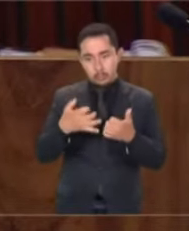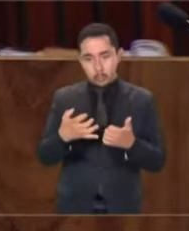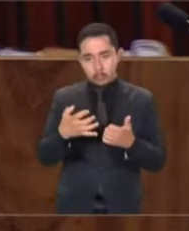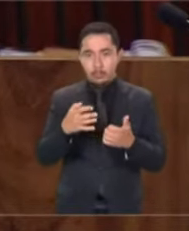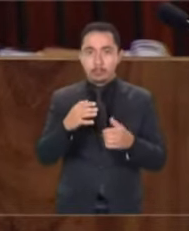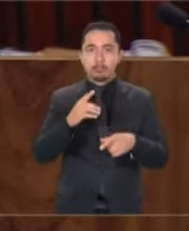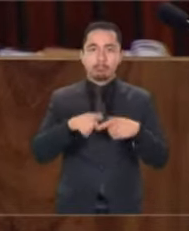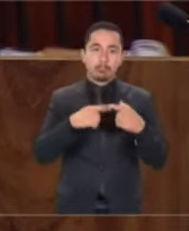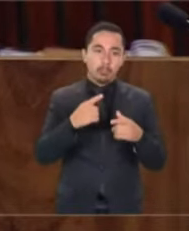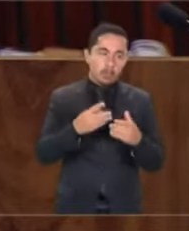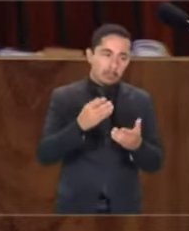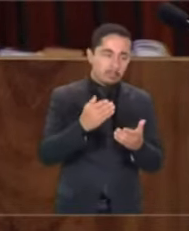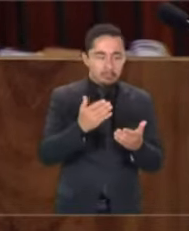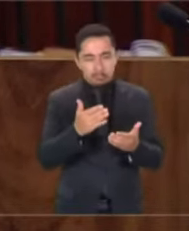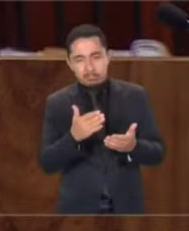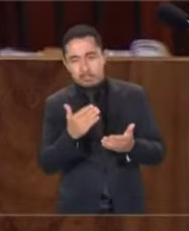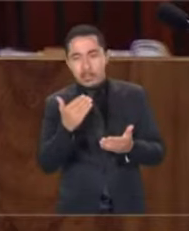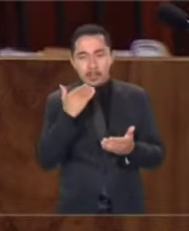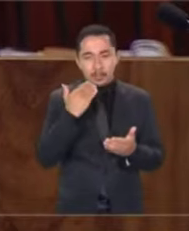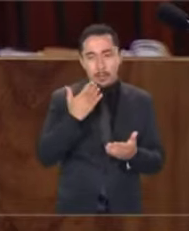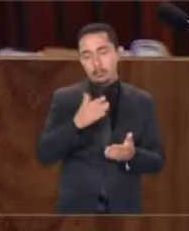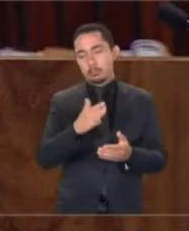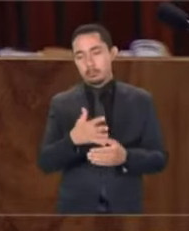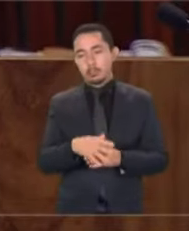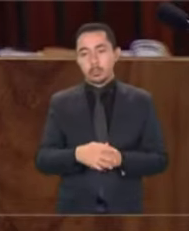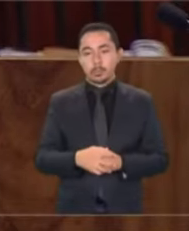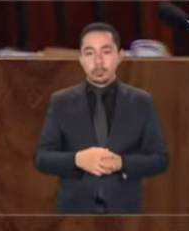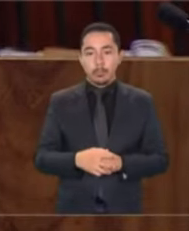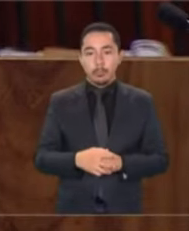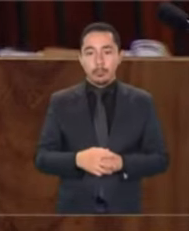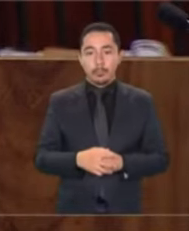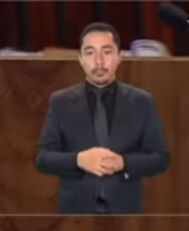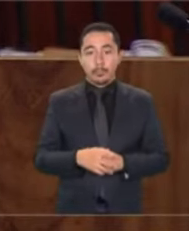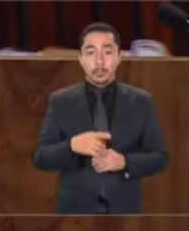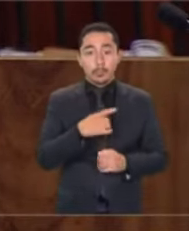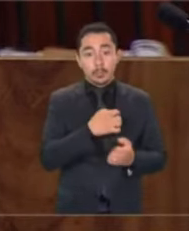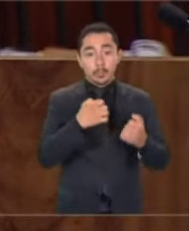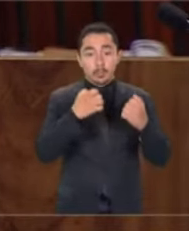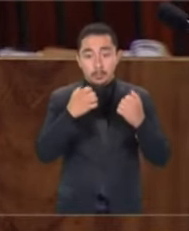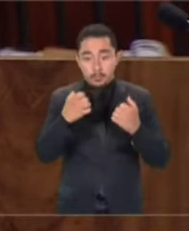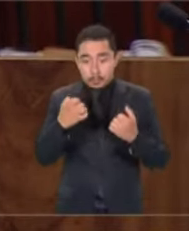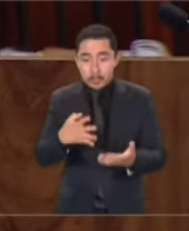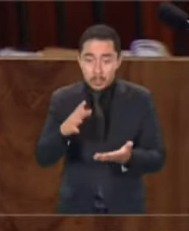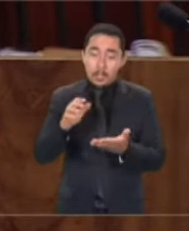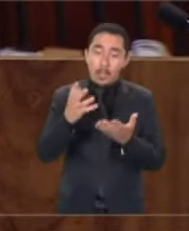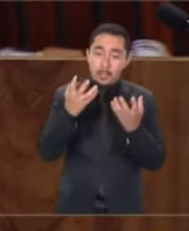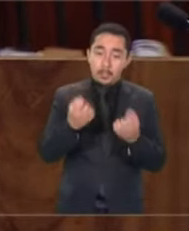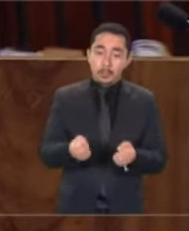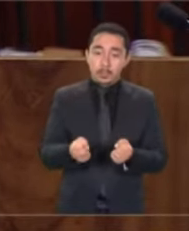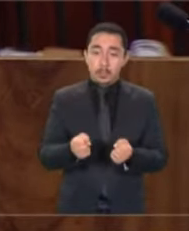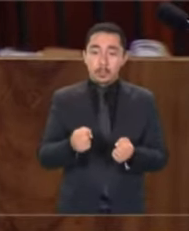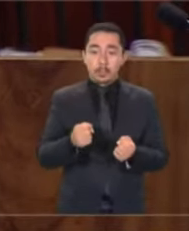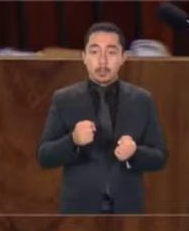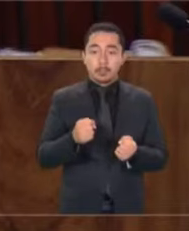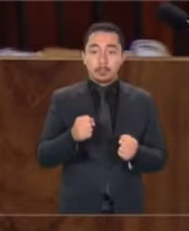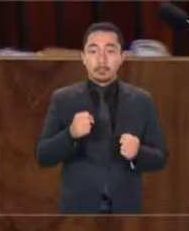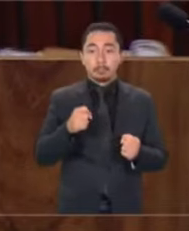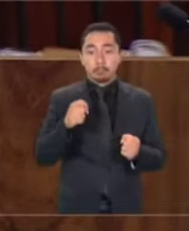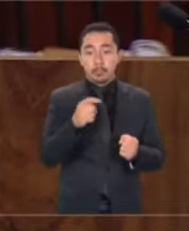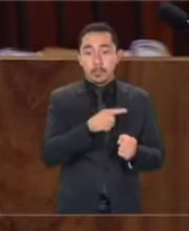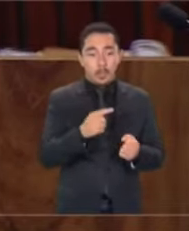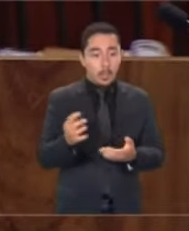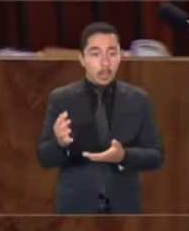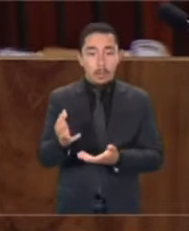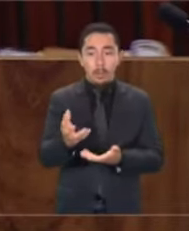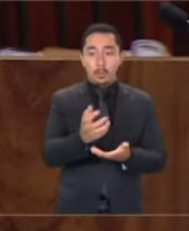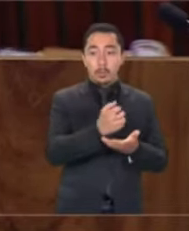falho. 1.1. A CEPA recomendou a aprovação com ressalvas, com determinação de